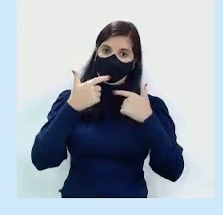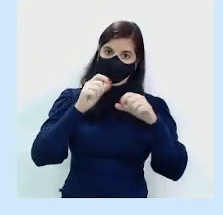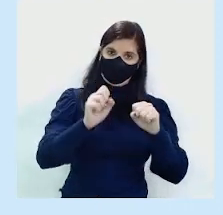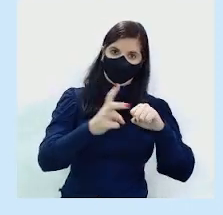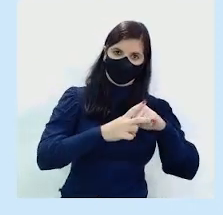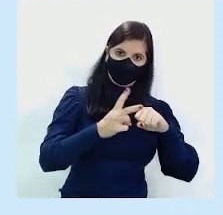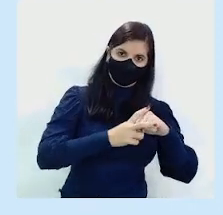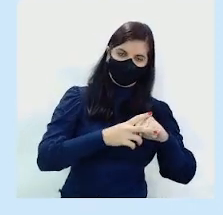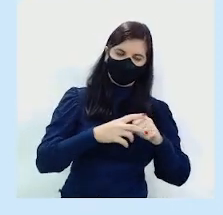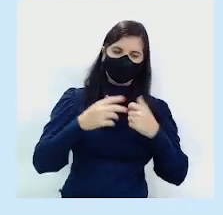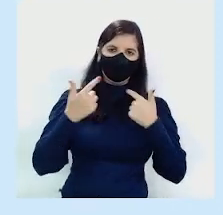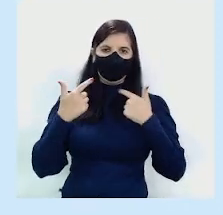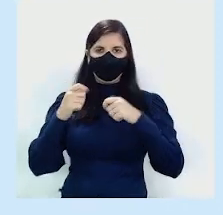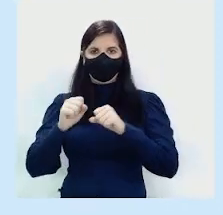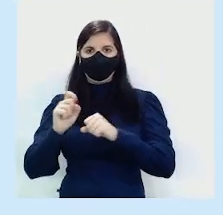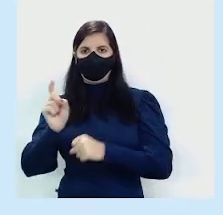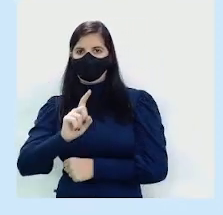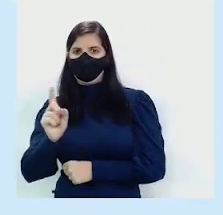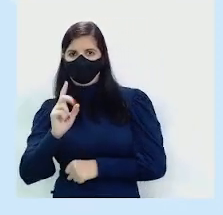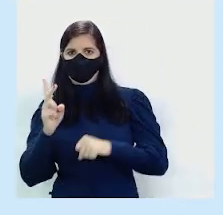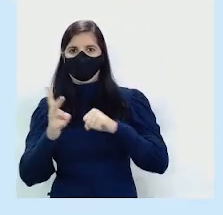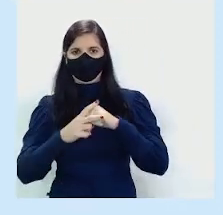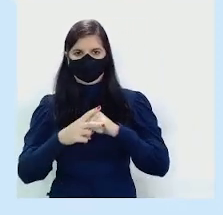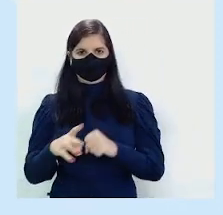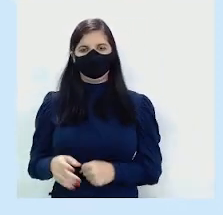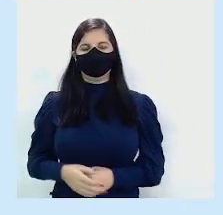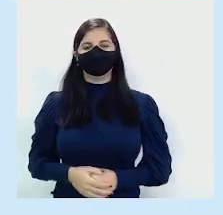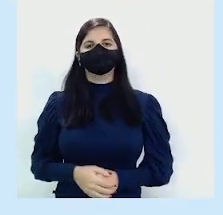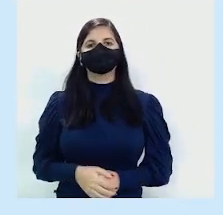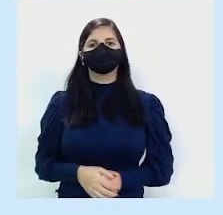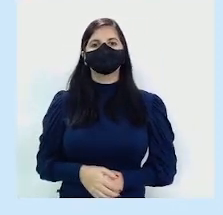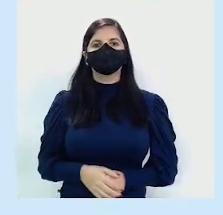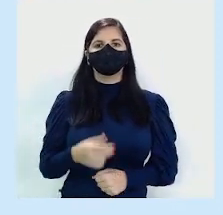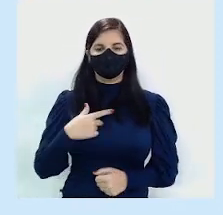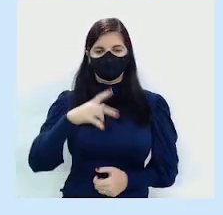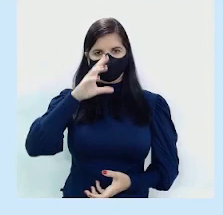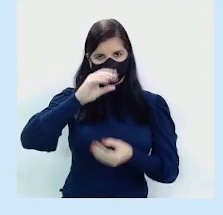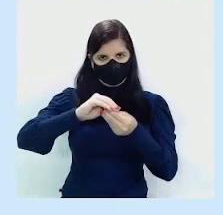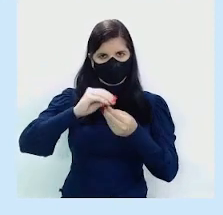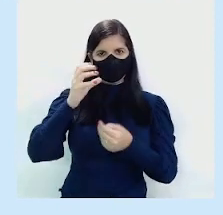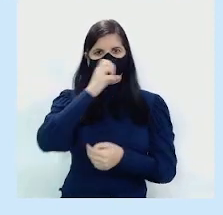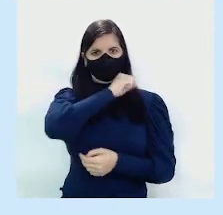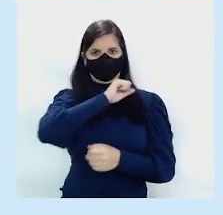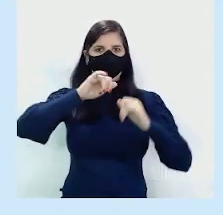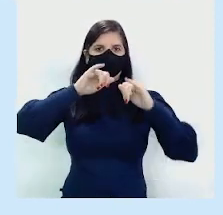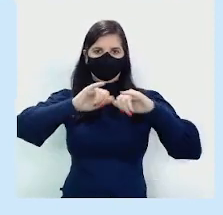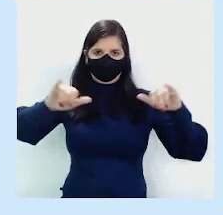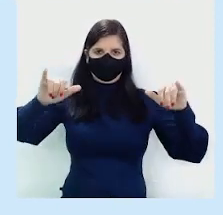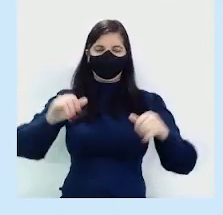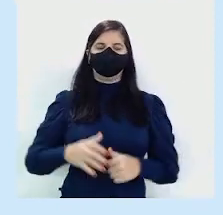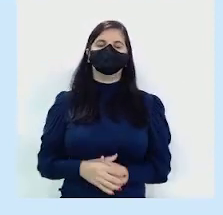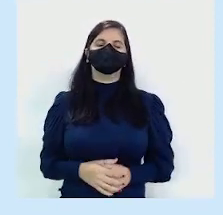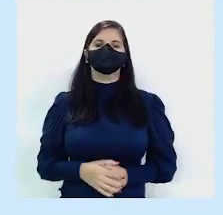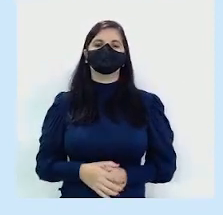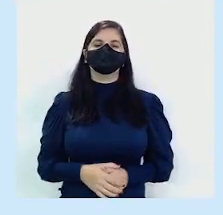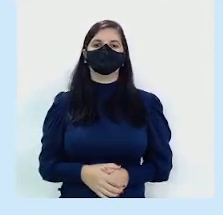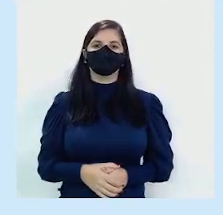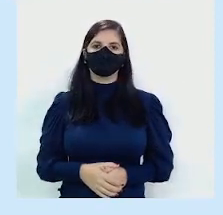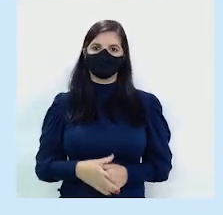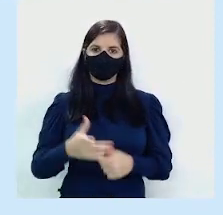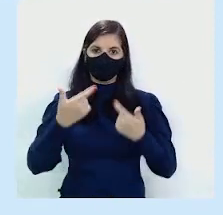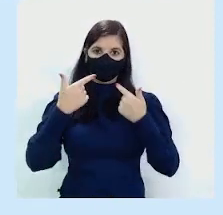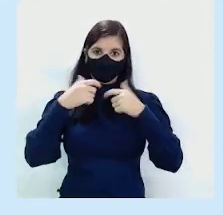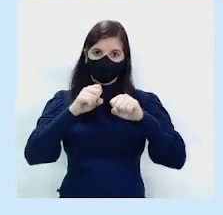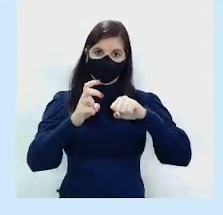linguagem verbal e linguagem não verbal. Então, deixa eu revisar rapidamente para vocês, preste atenção.